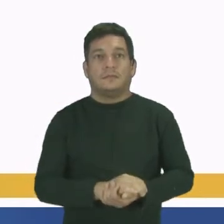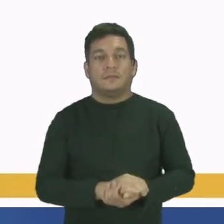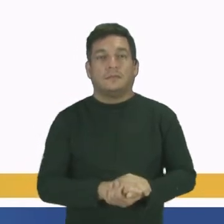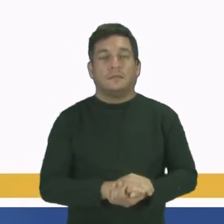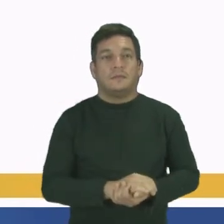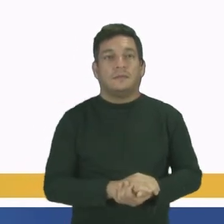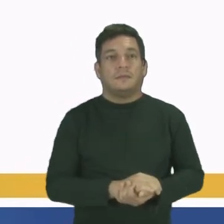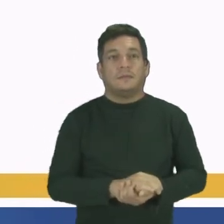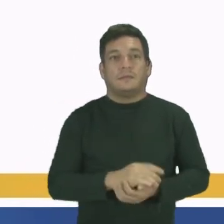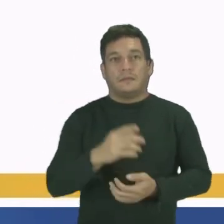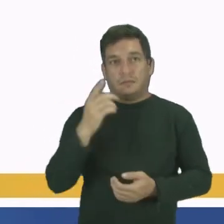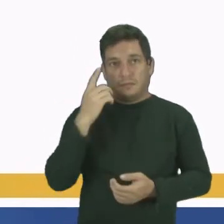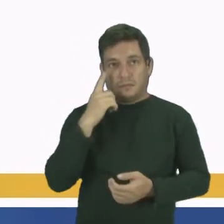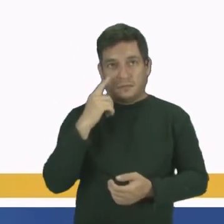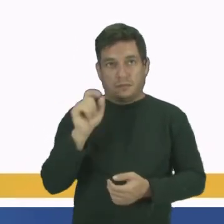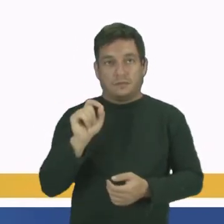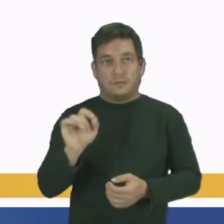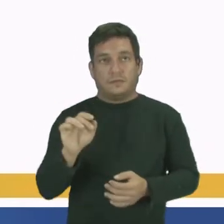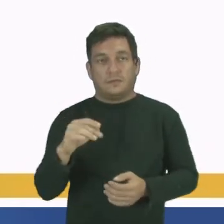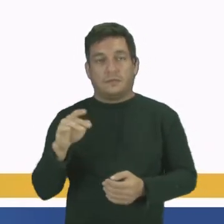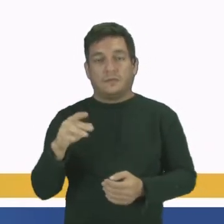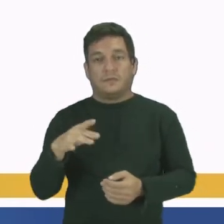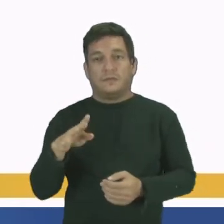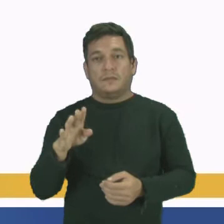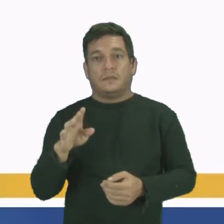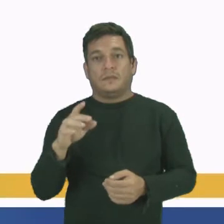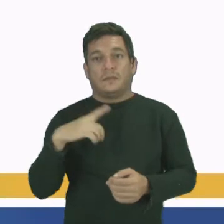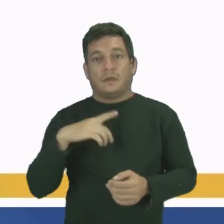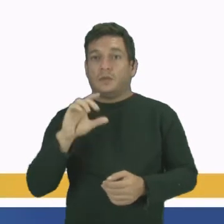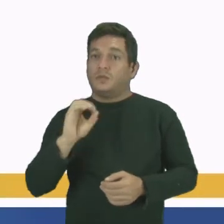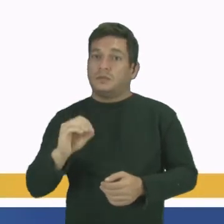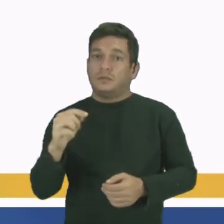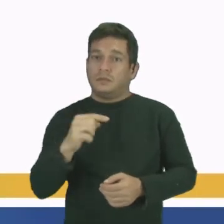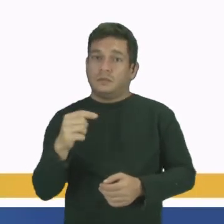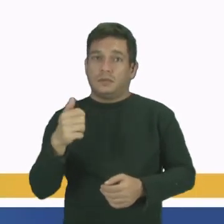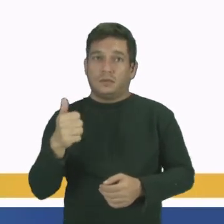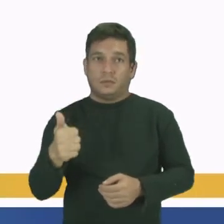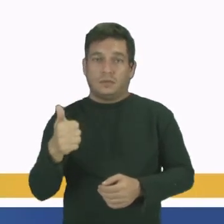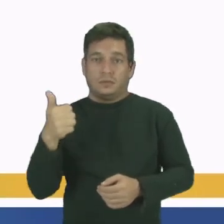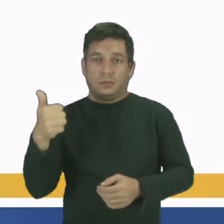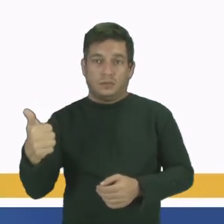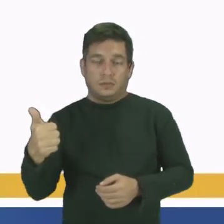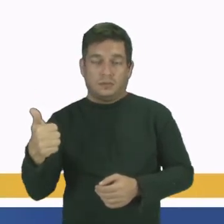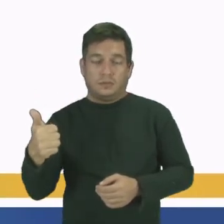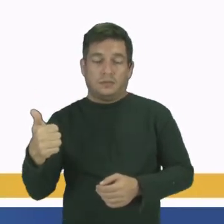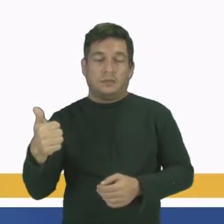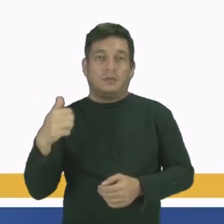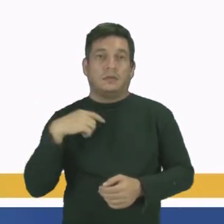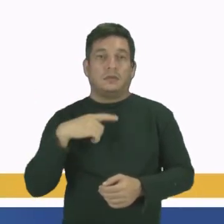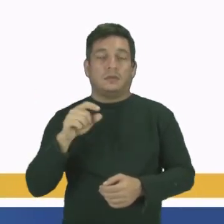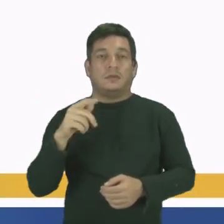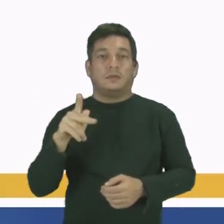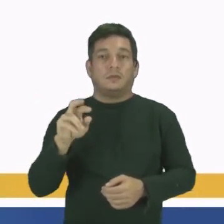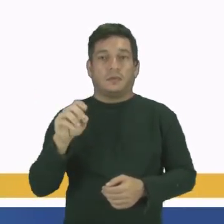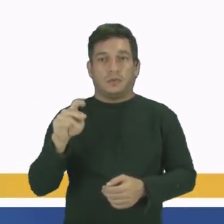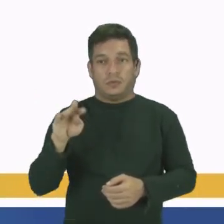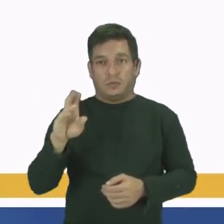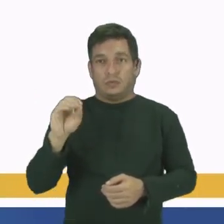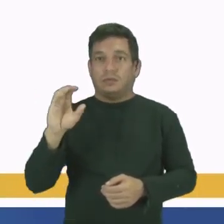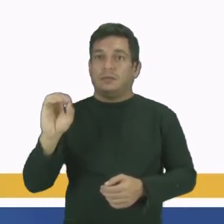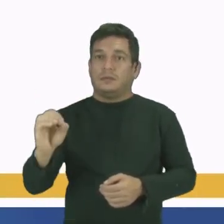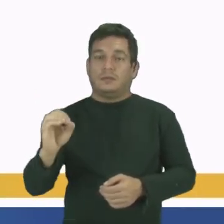próximo tracejamento aí, nós temos o 0, menos 1 e 1. E o produto dele é